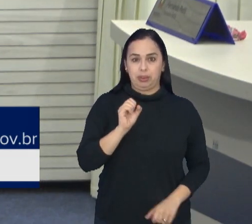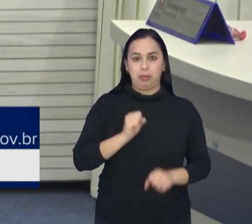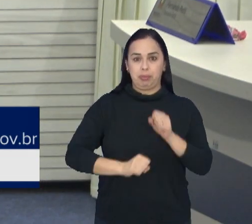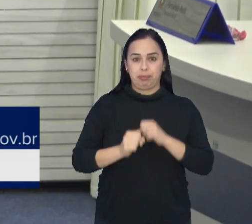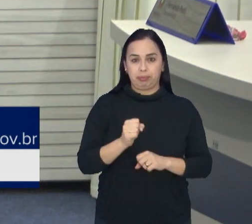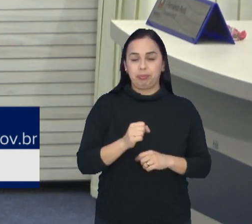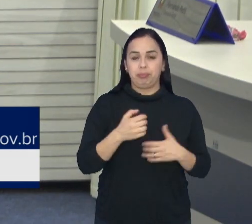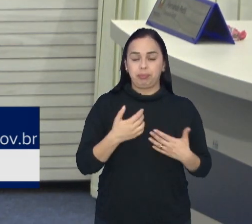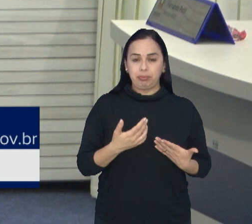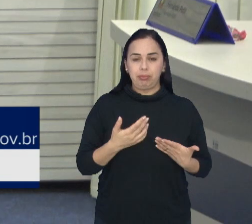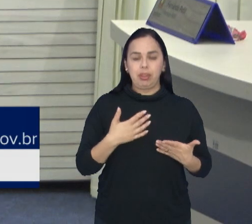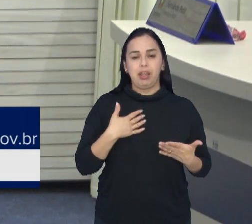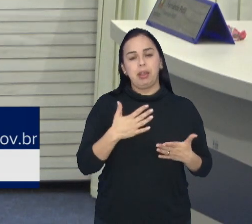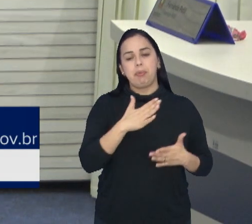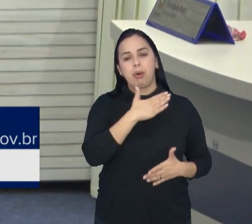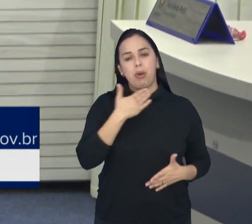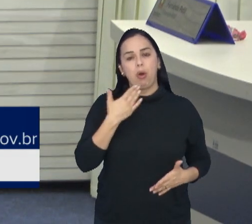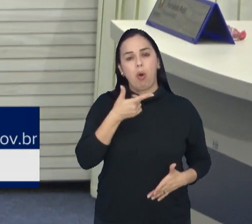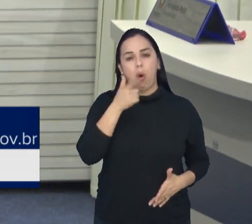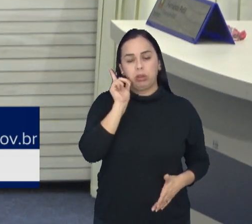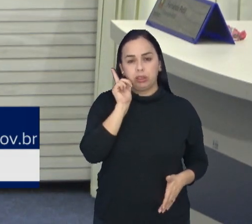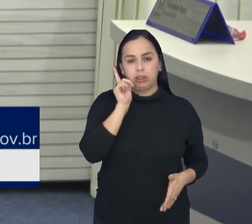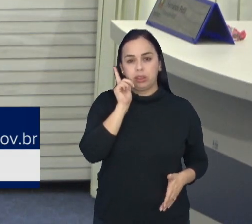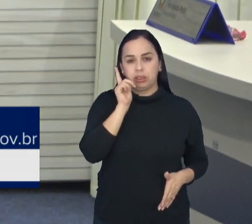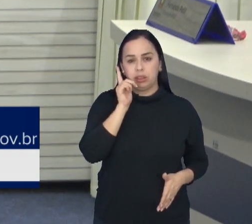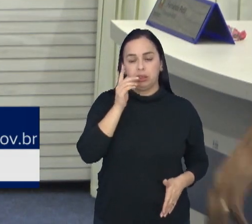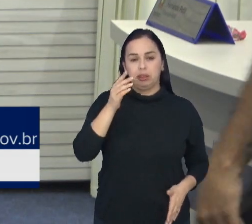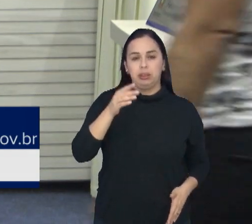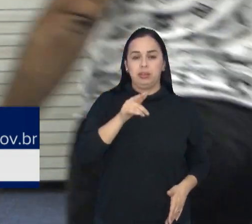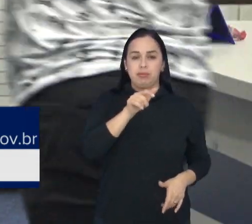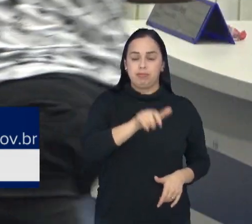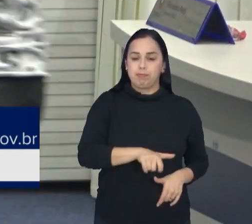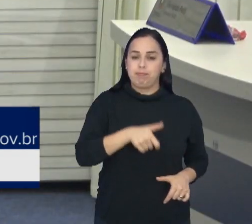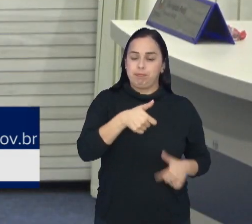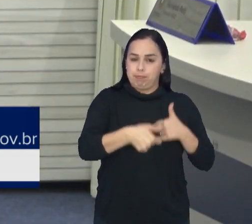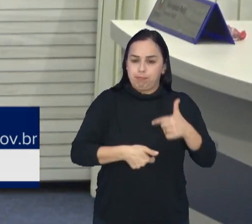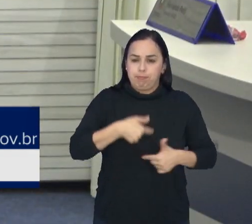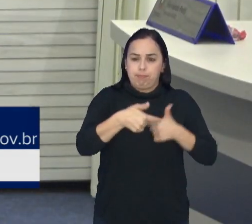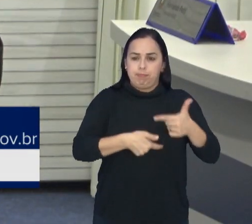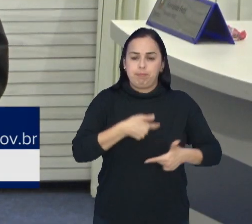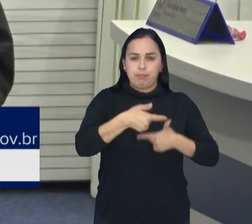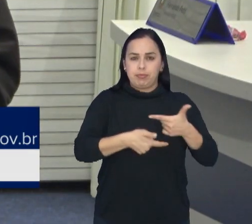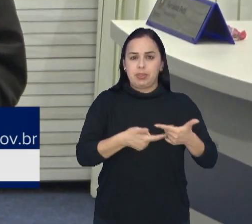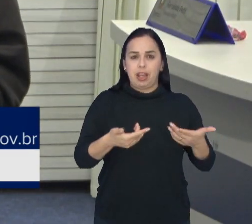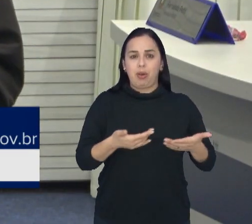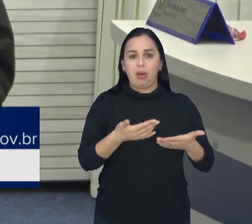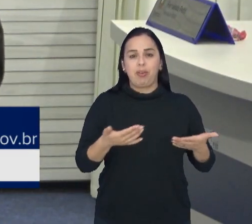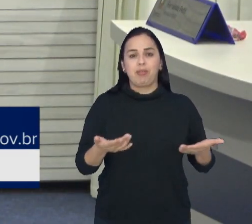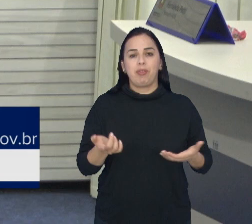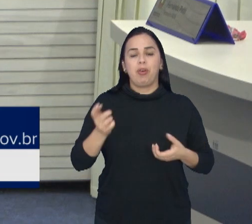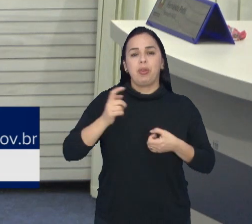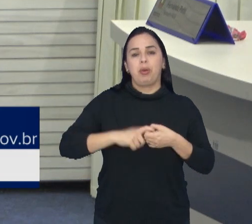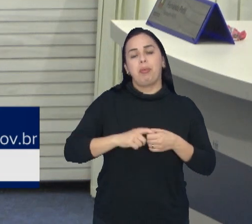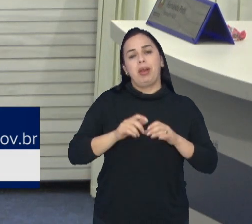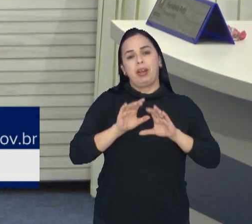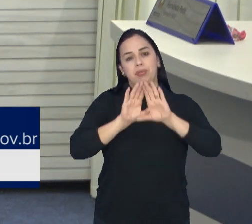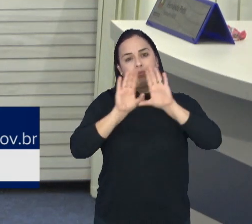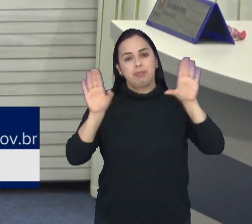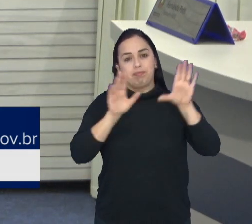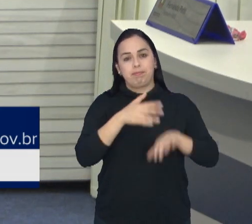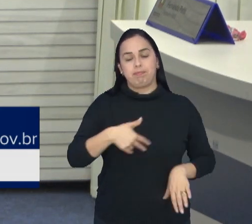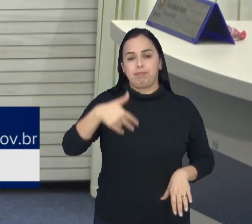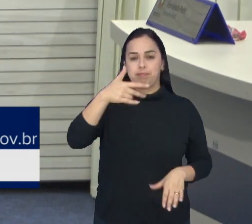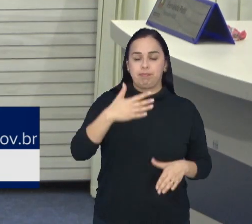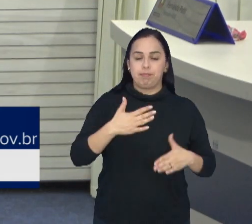E a sobrinha dele manda uma mensagem. E terminados os dias de seu ministério, voltou para a casa do pai. Descanse em paz,